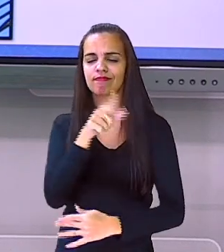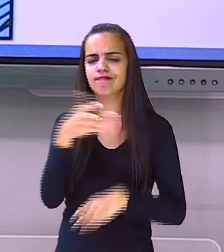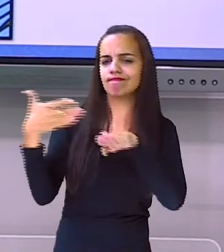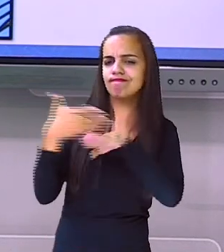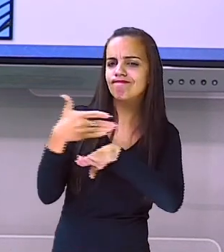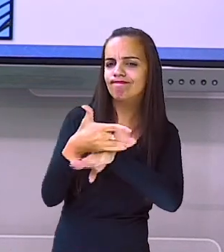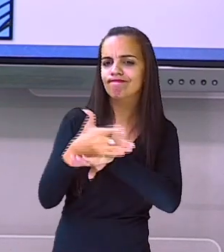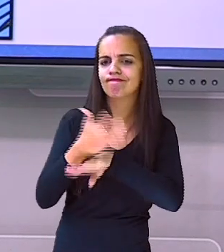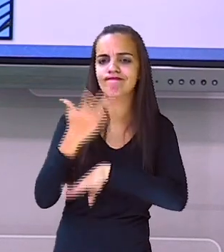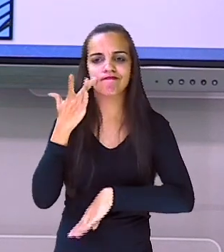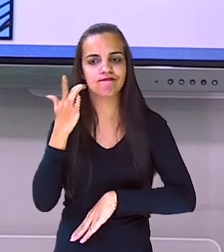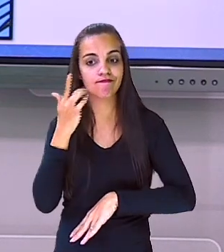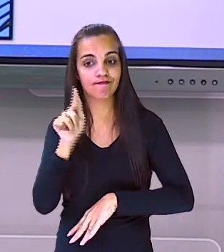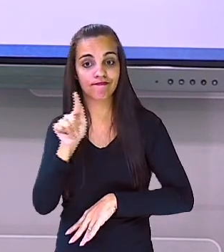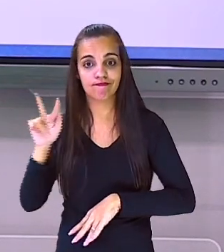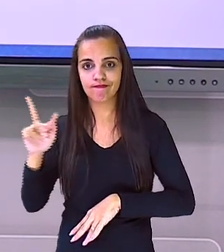plataforma